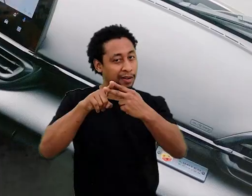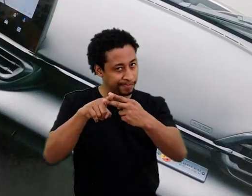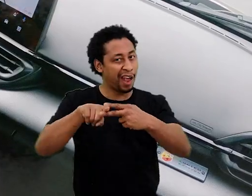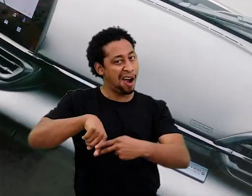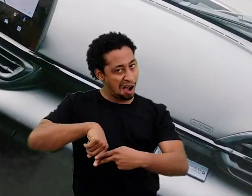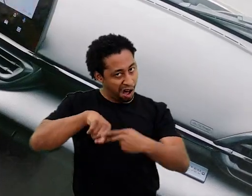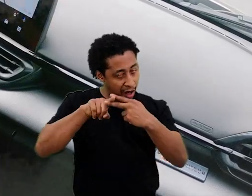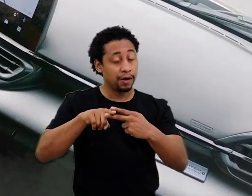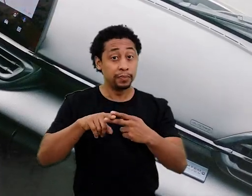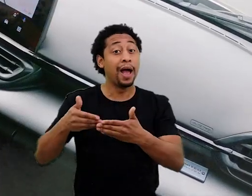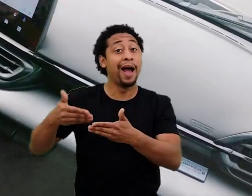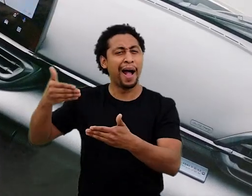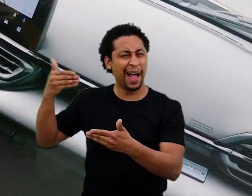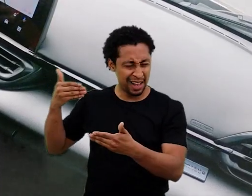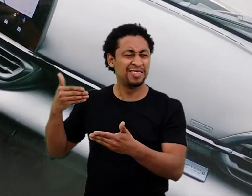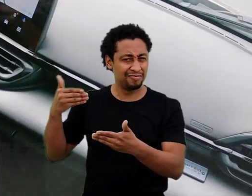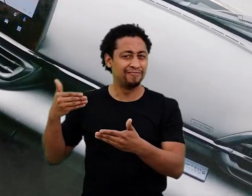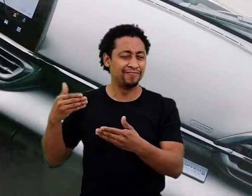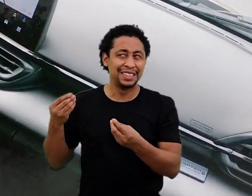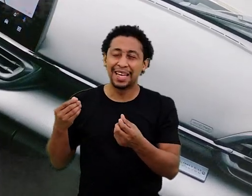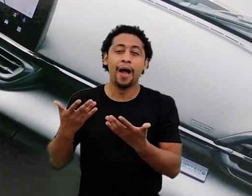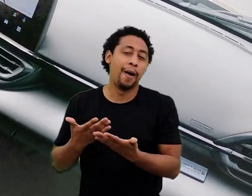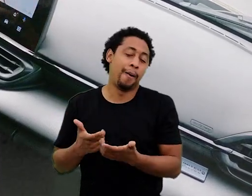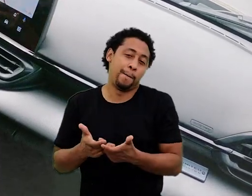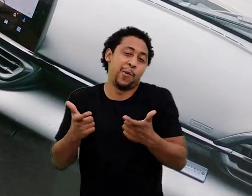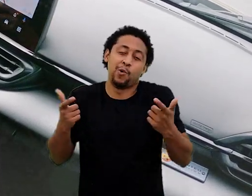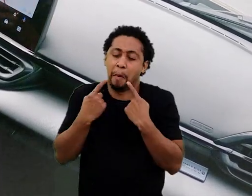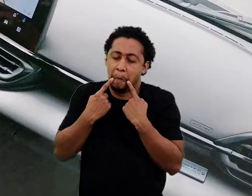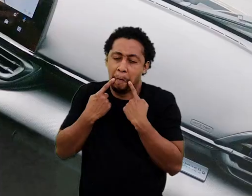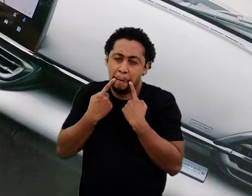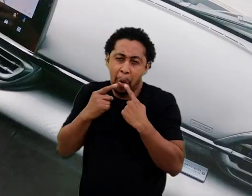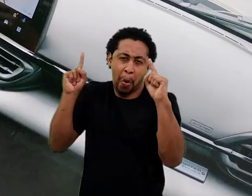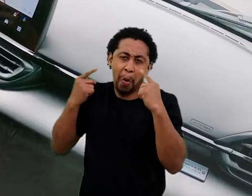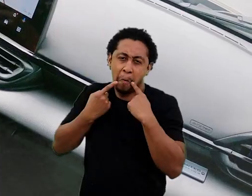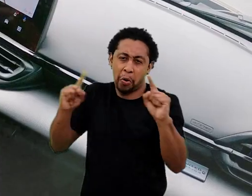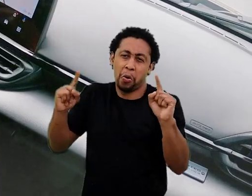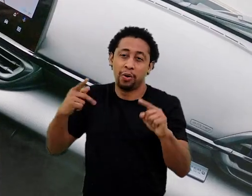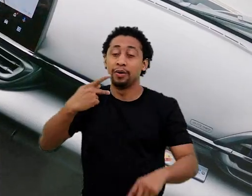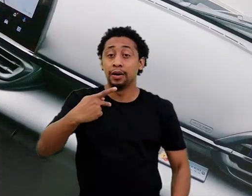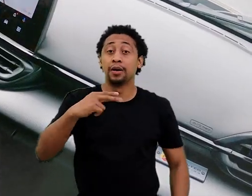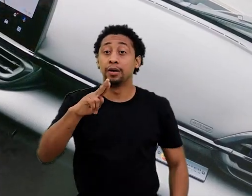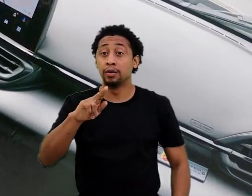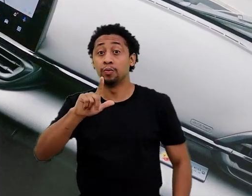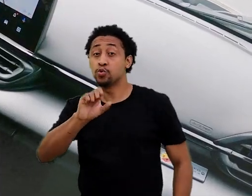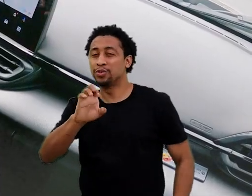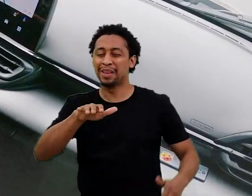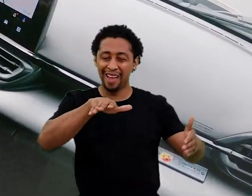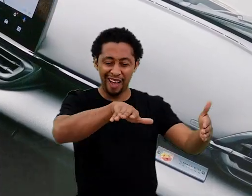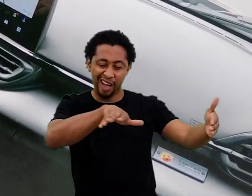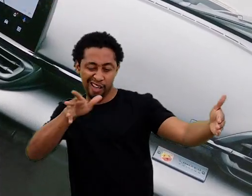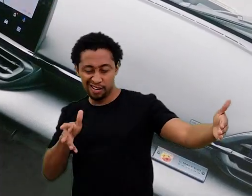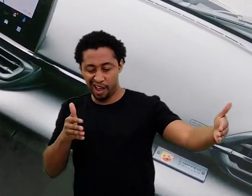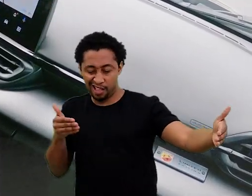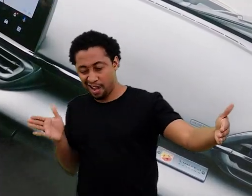aquilo que mais desabonou as críticas, vamos dizer assim, em relação ao Pulse, que era essa questão do balanço traseiro ser igual,